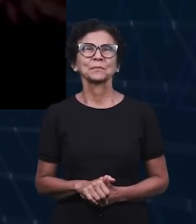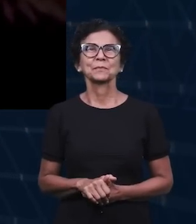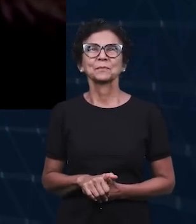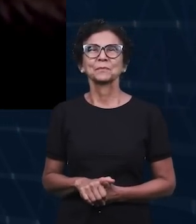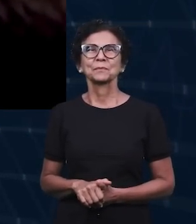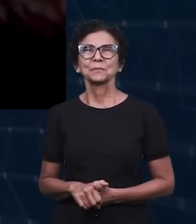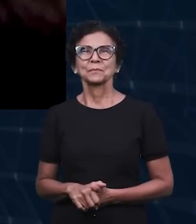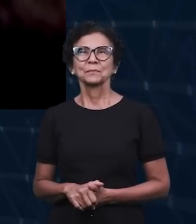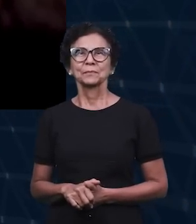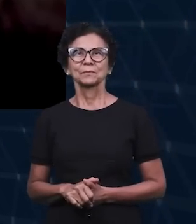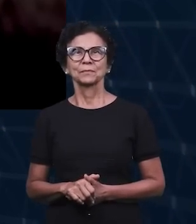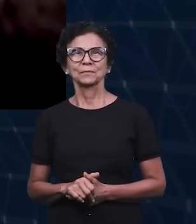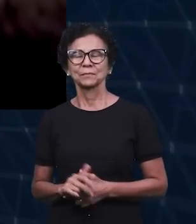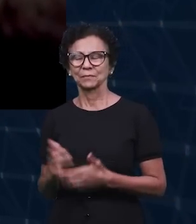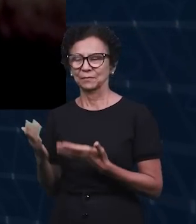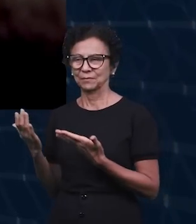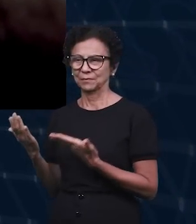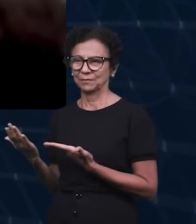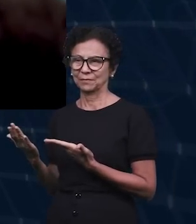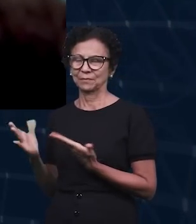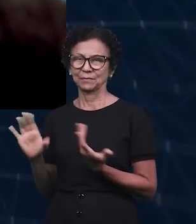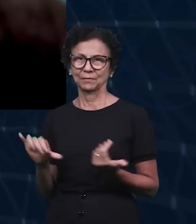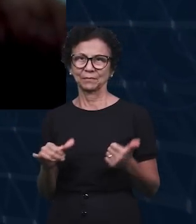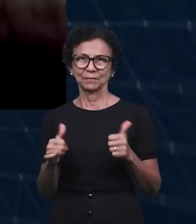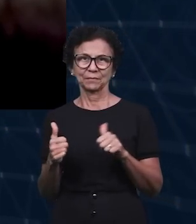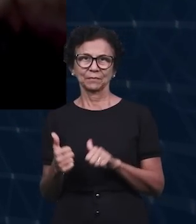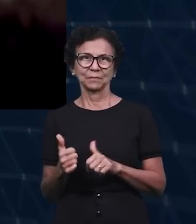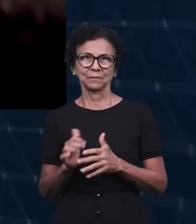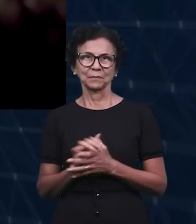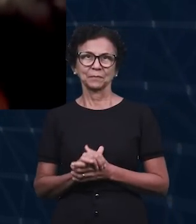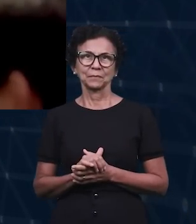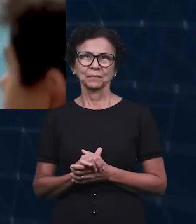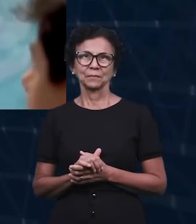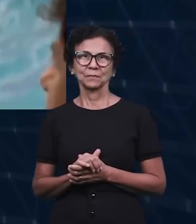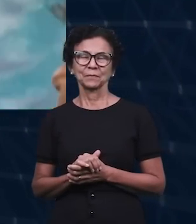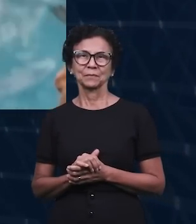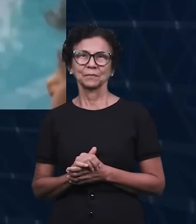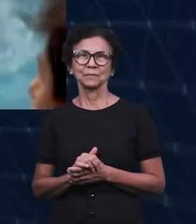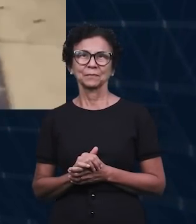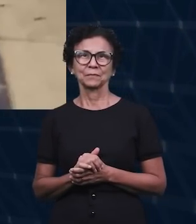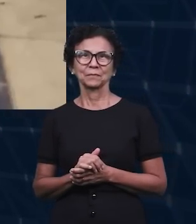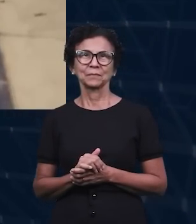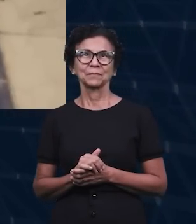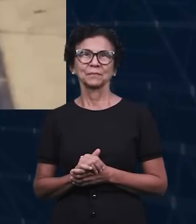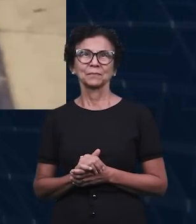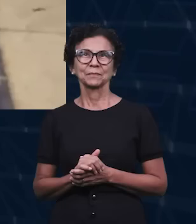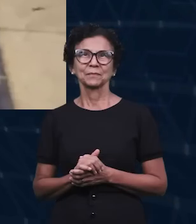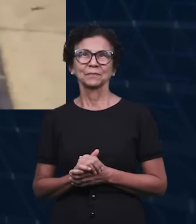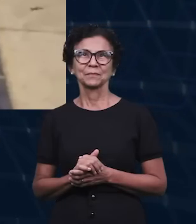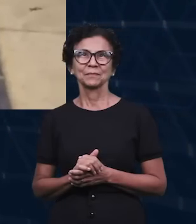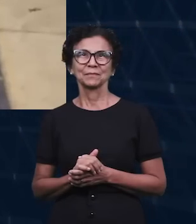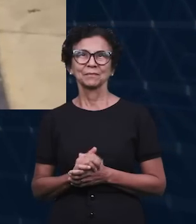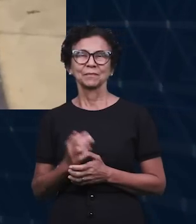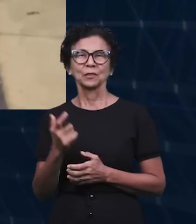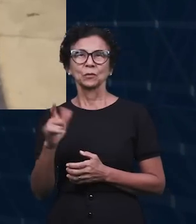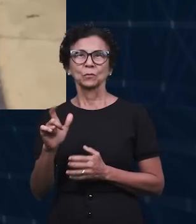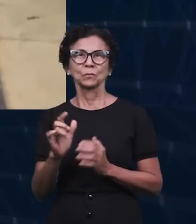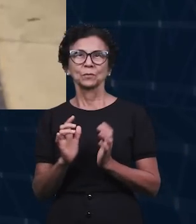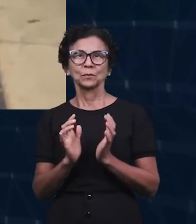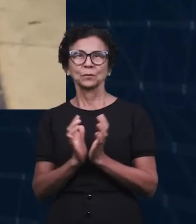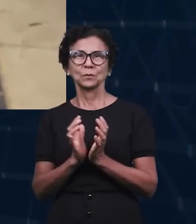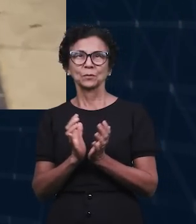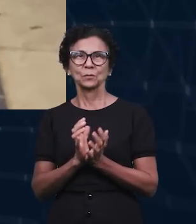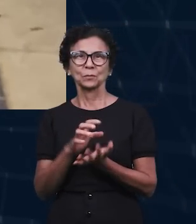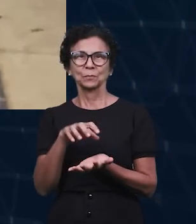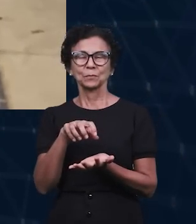São Paulo foi realizado mais um batismo neste mês, agora com os novos membros da ICM de Ipiranga, que faz parte da área